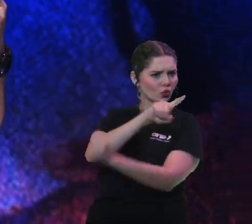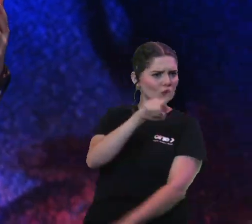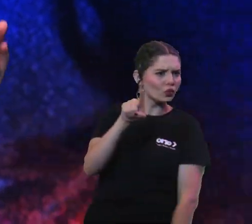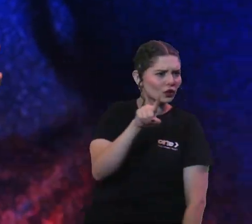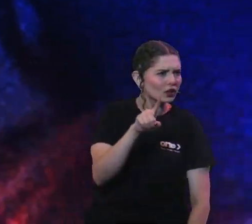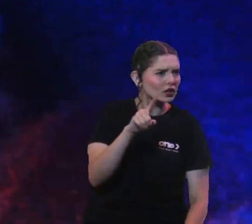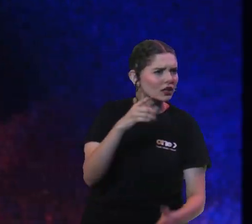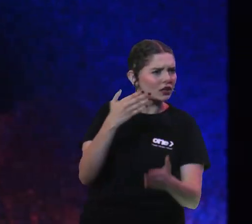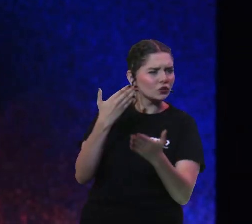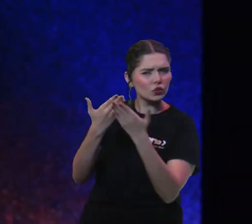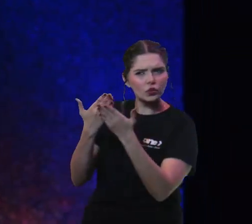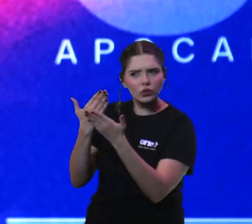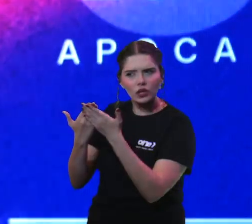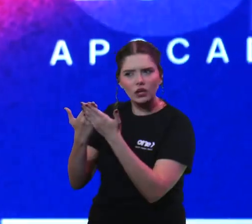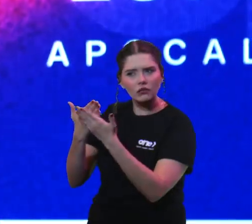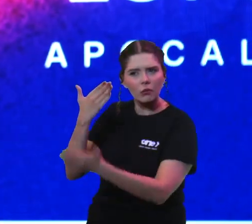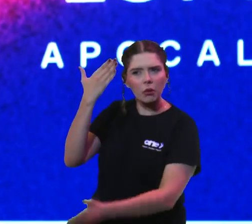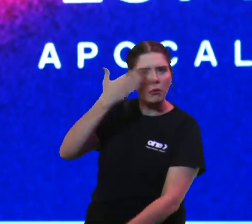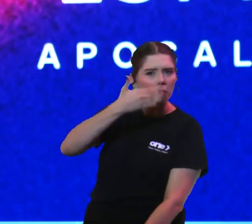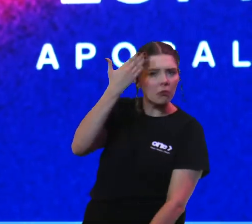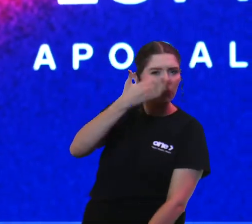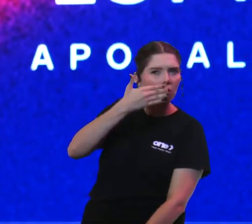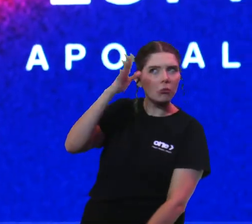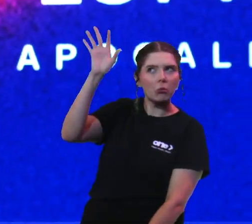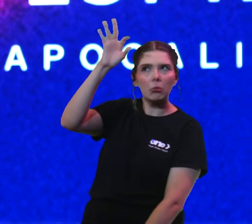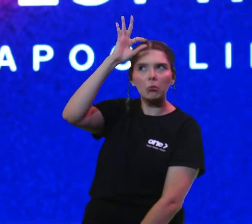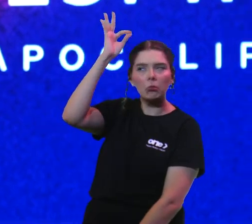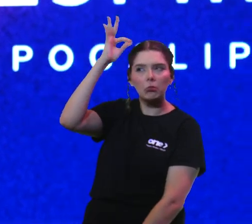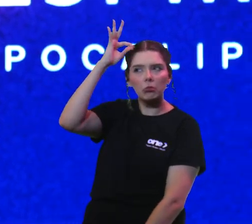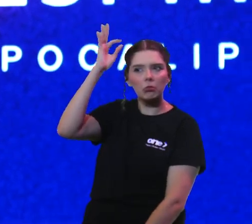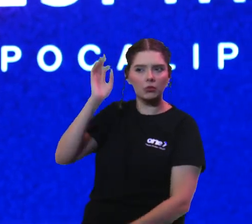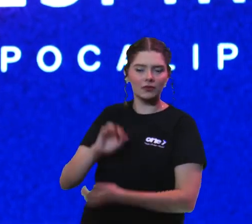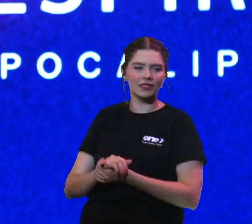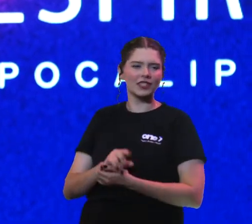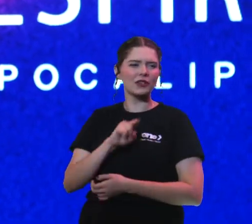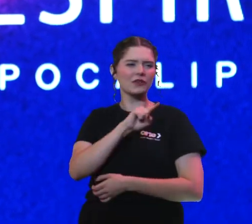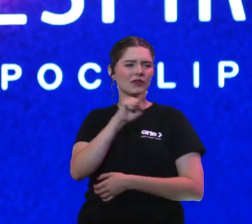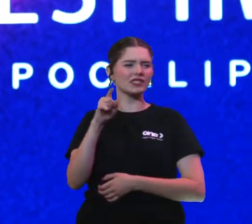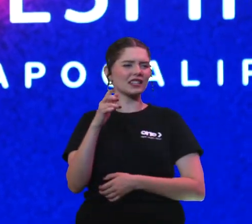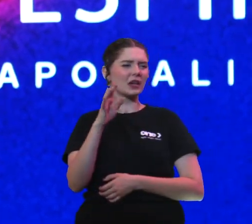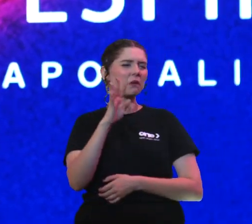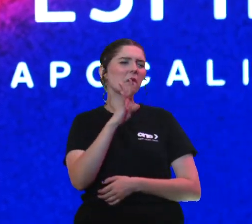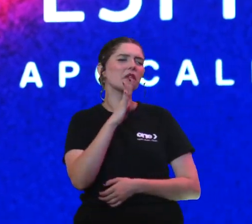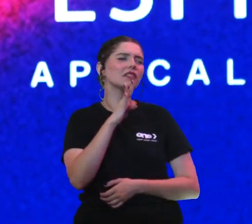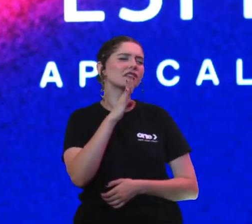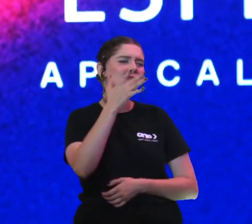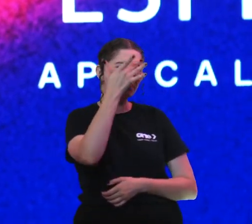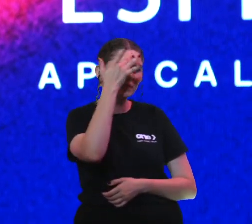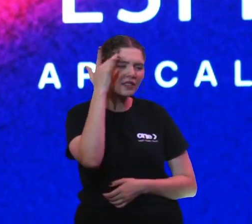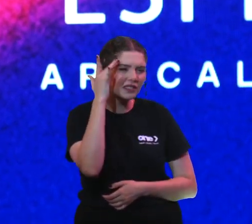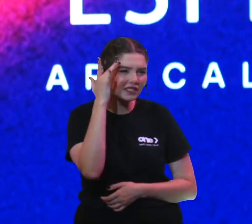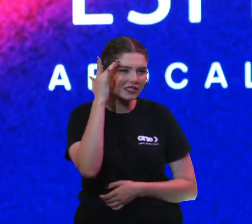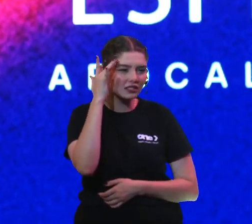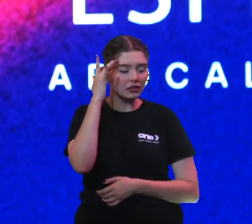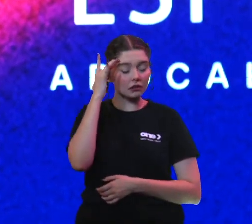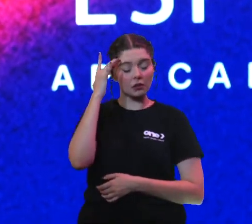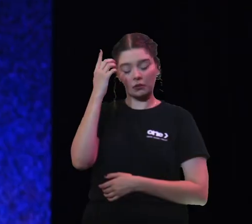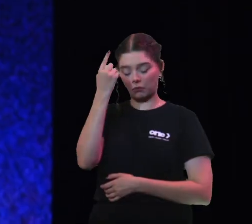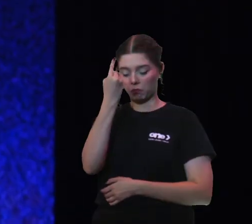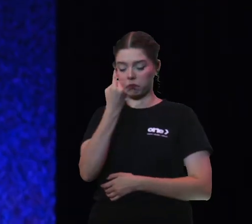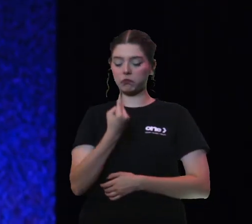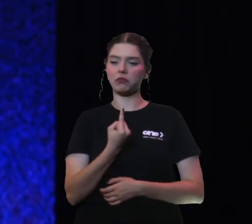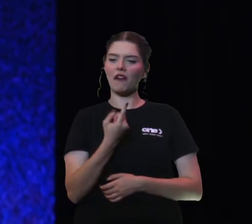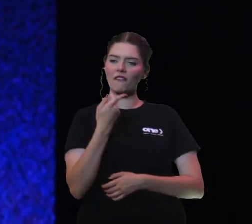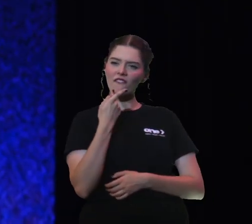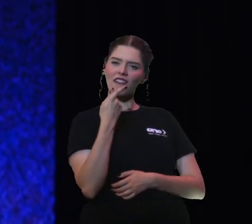sobre aparência espiritual. Você conhece alguém que anda como crente, fala